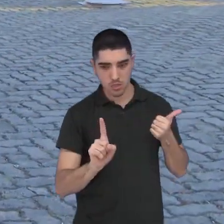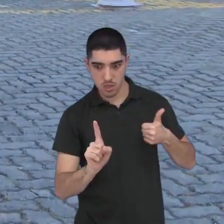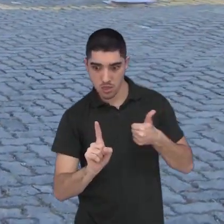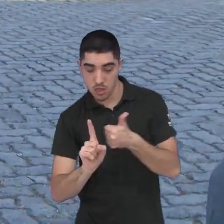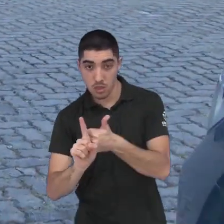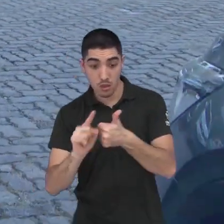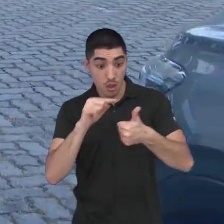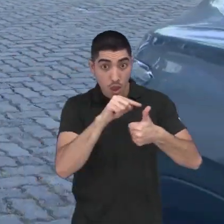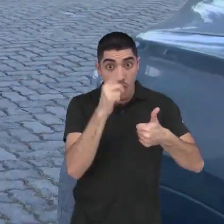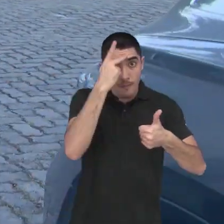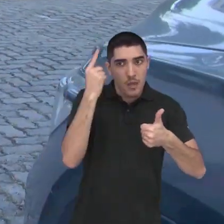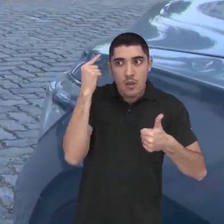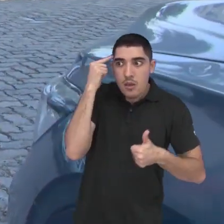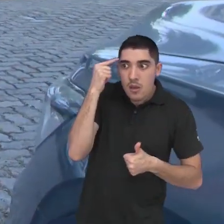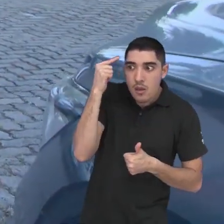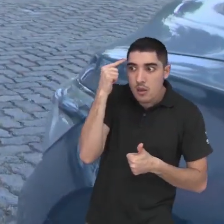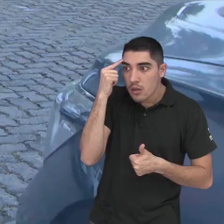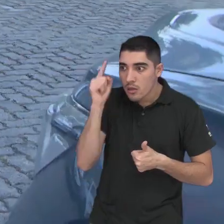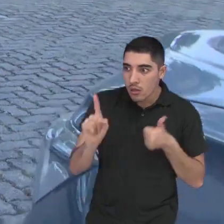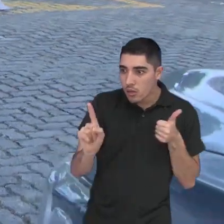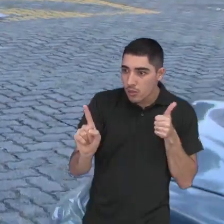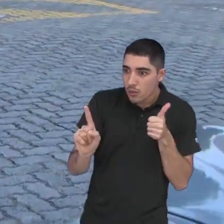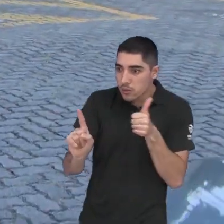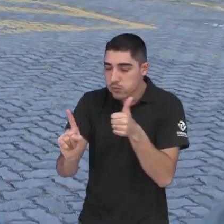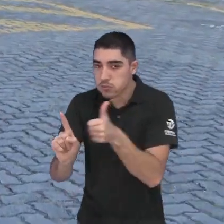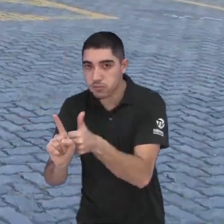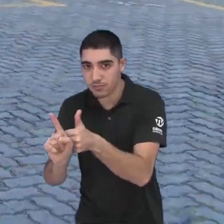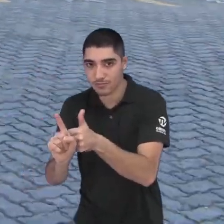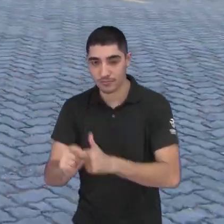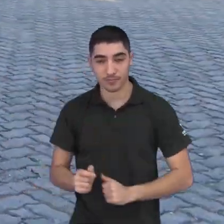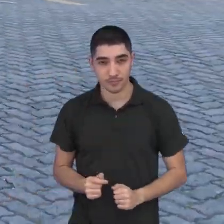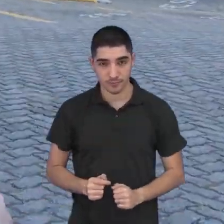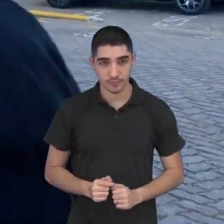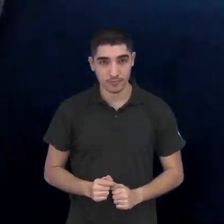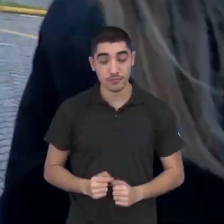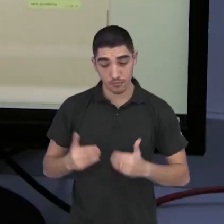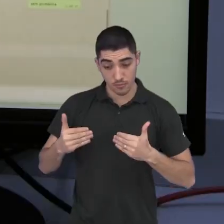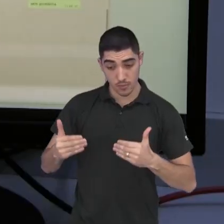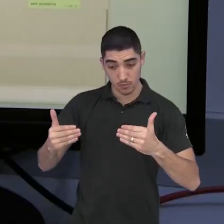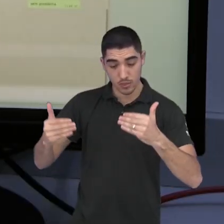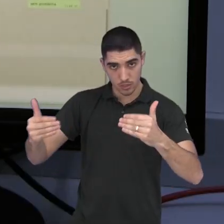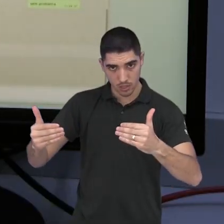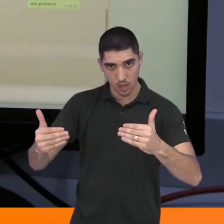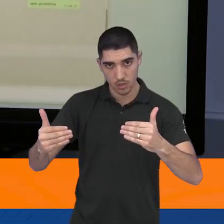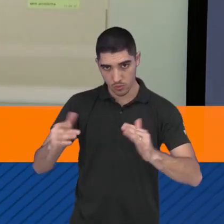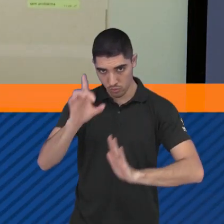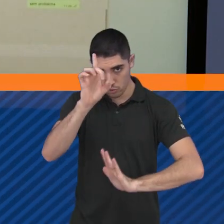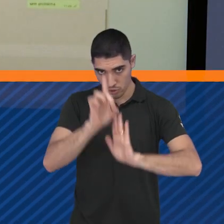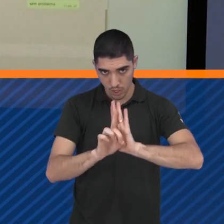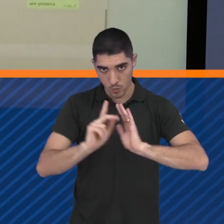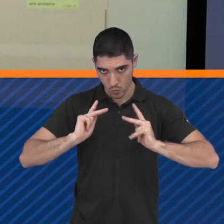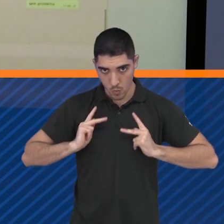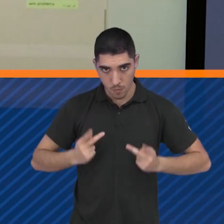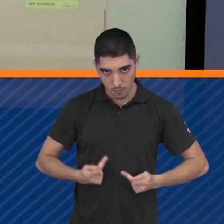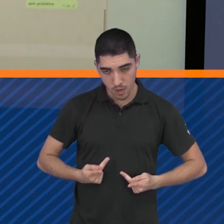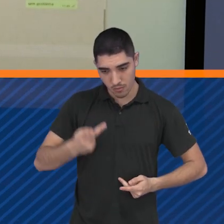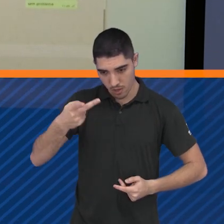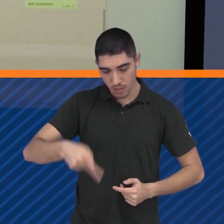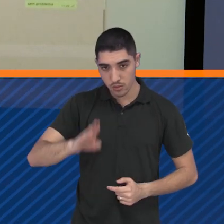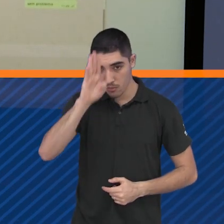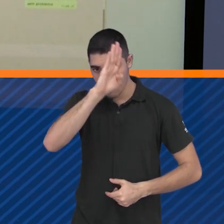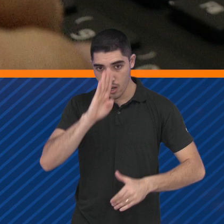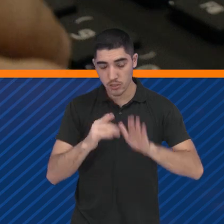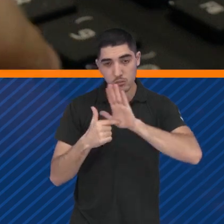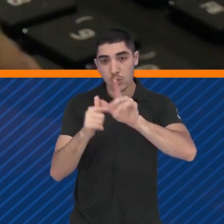caracteriza pela obsessão ou perseguição a uma determinada pessoa dados do Ministério dos direitos humanos e